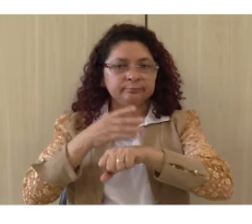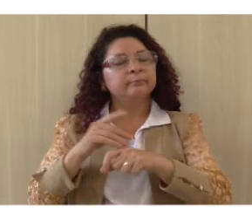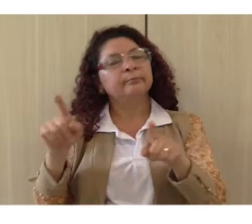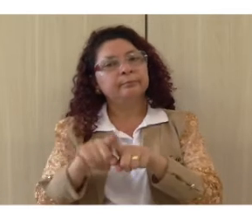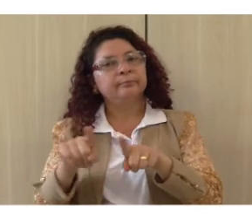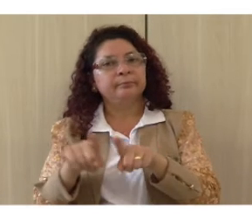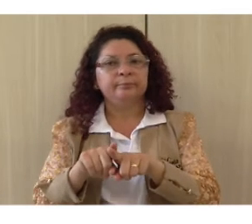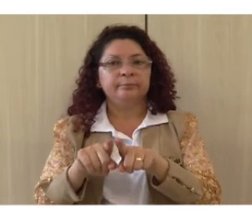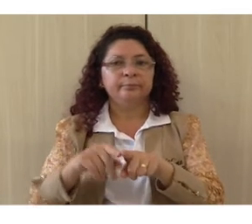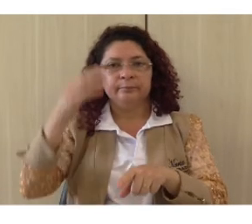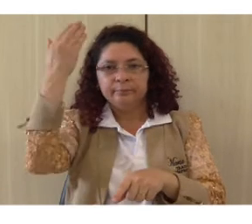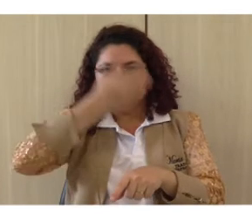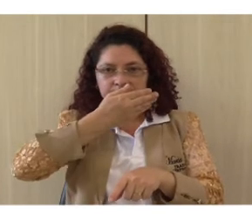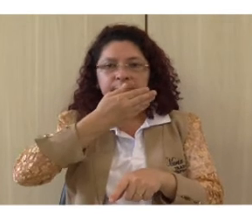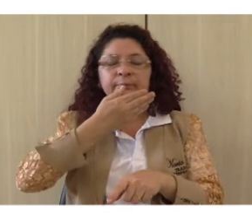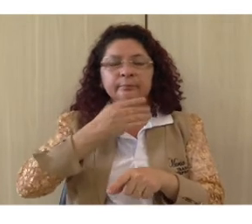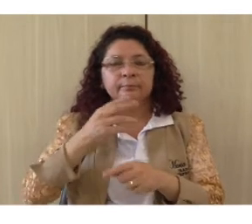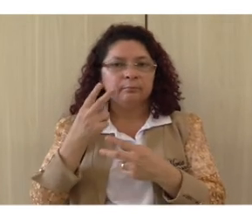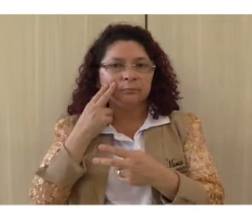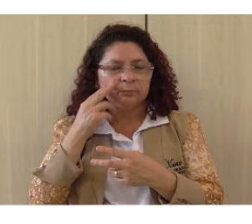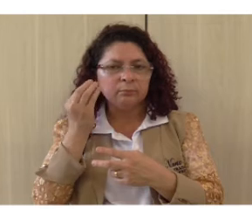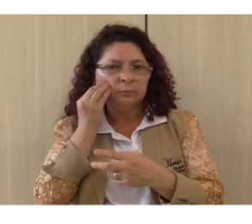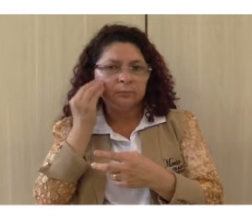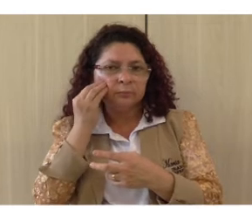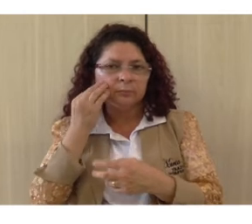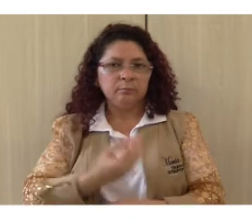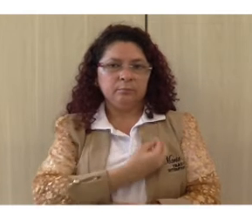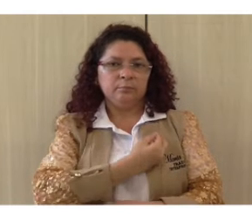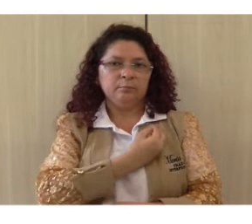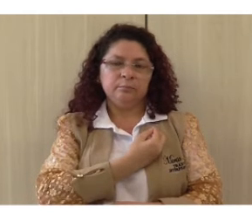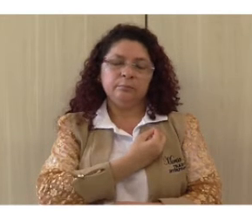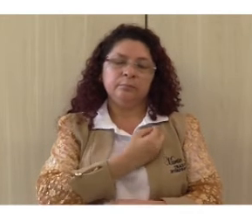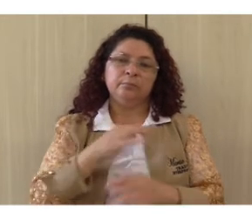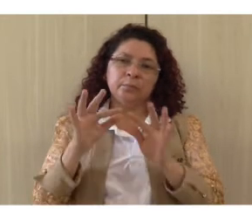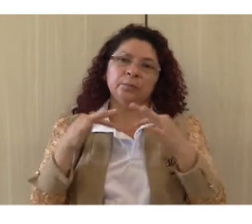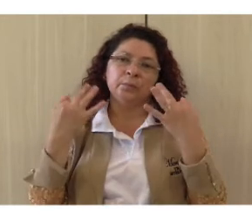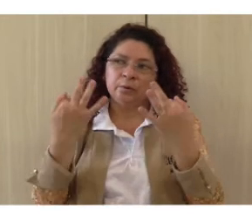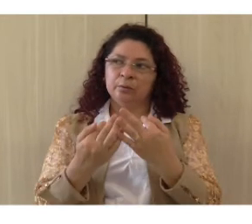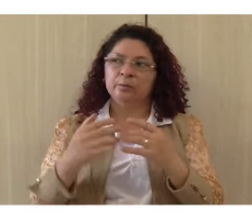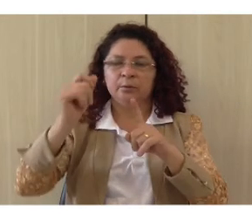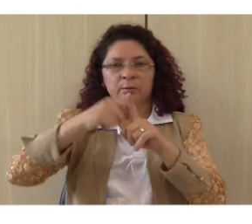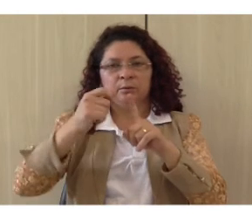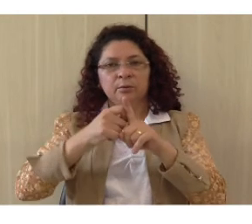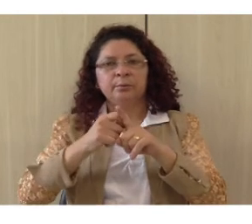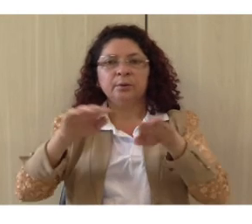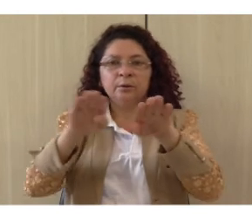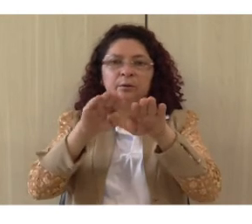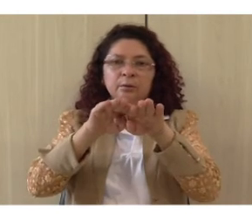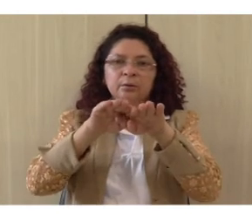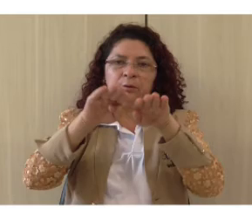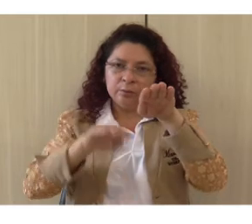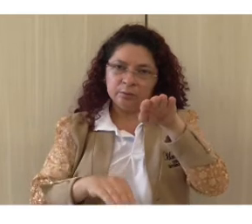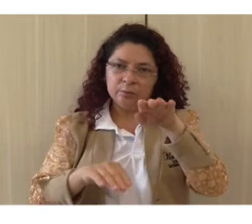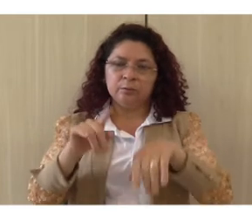ainda comprovar a percepção de renda familiar bruta mensal igual ou inferior